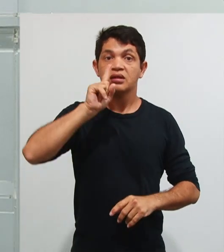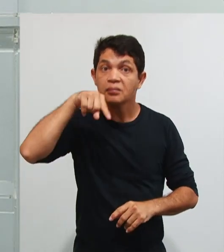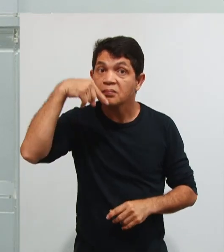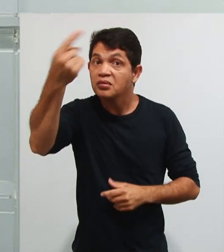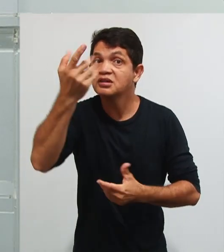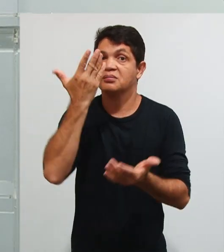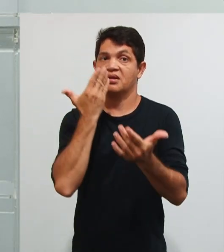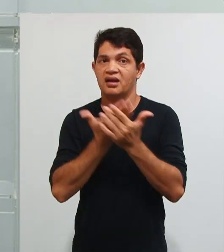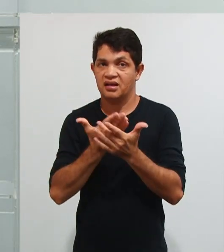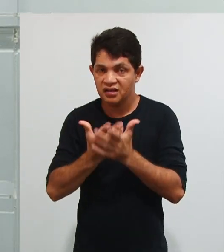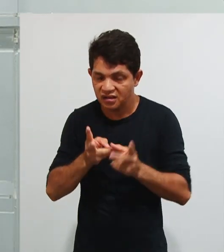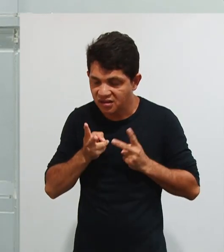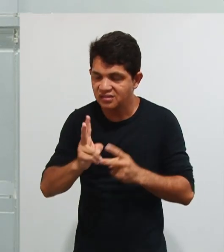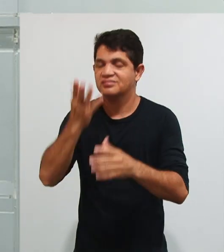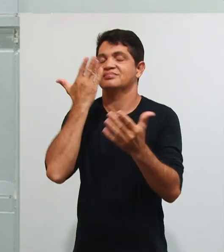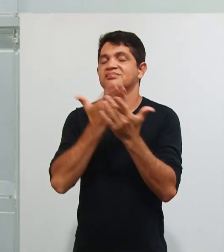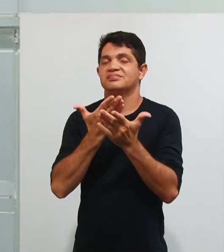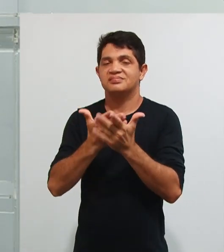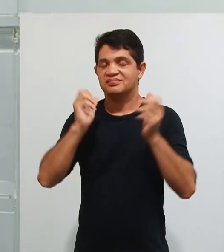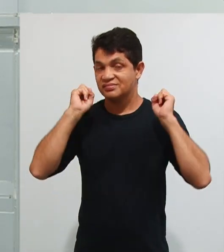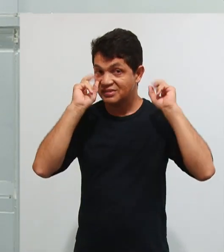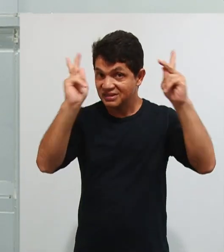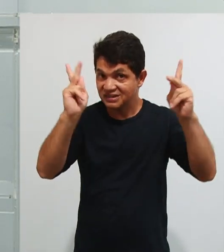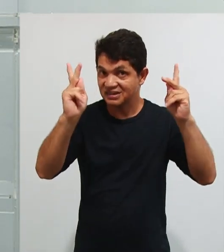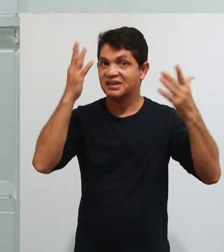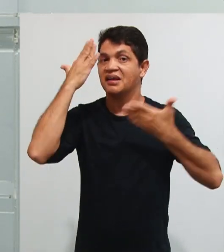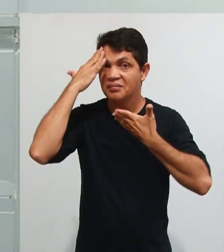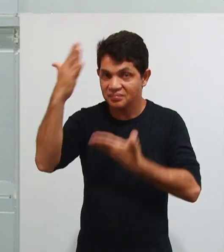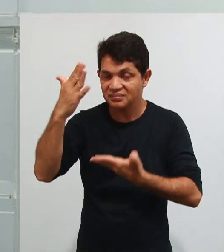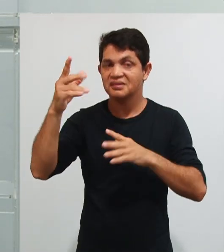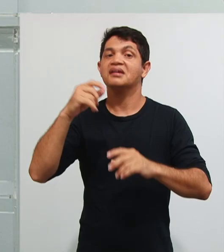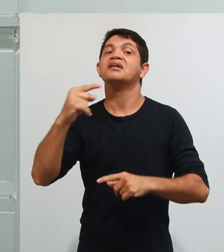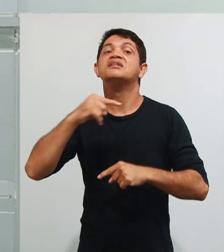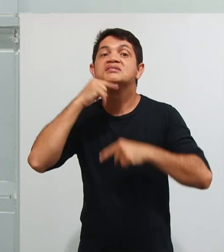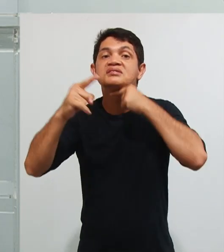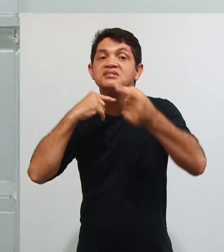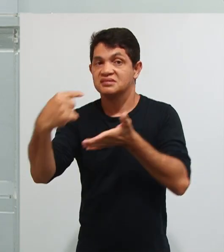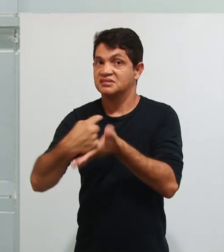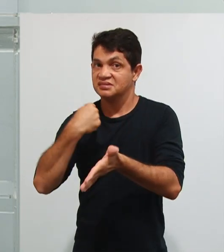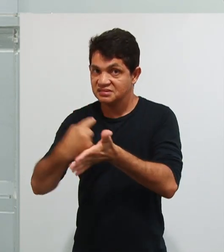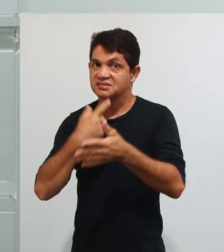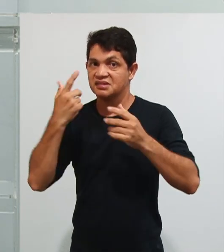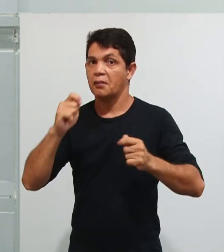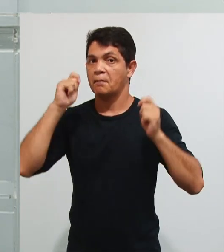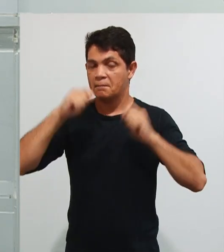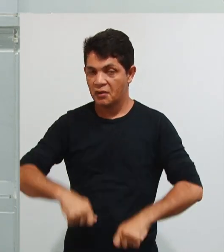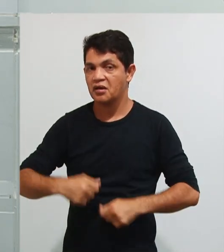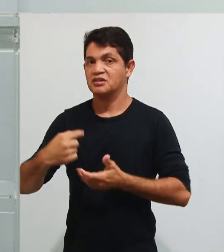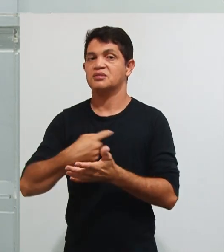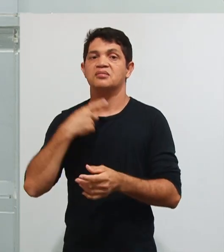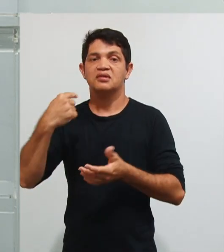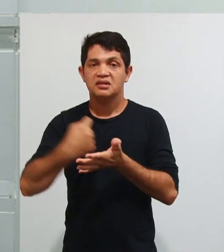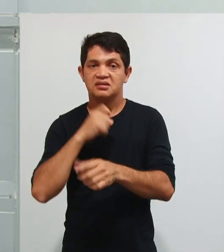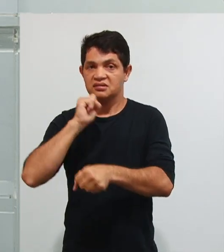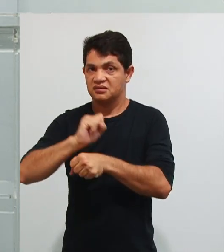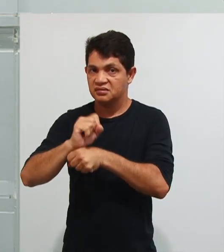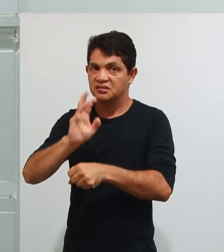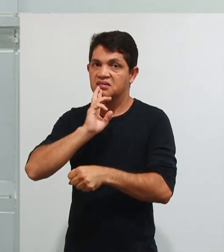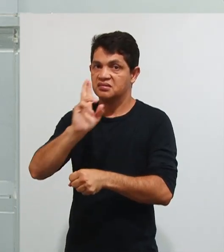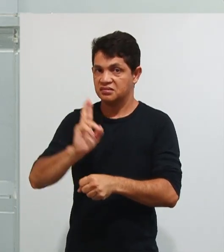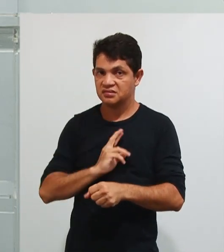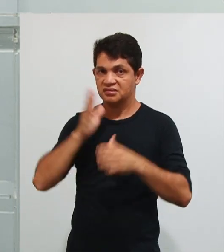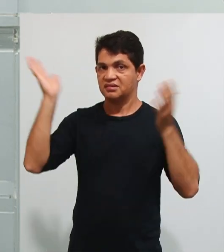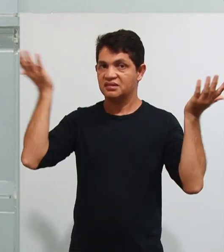nós continuarmos esse bate-papo, ok? Qualquer dúvida, não esqueça de falar conosco lá no chat. Vamos estar te aguardando para sanar suas